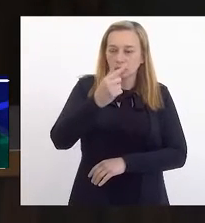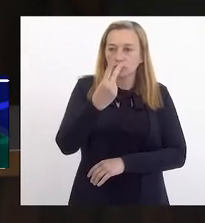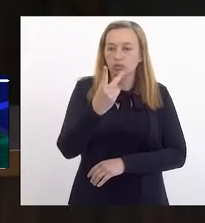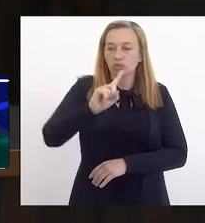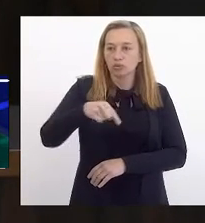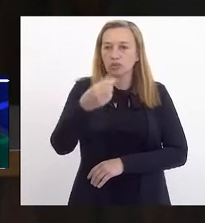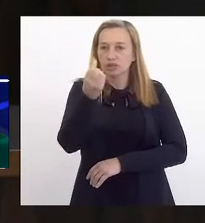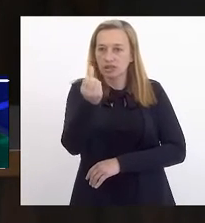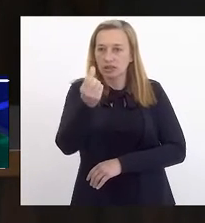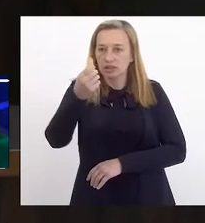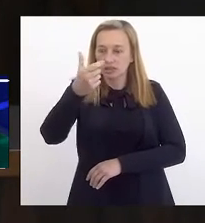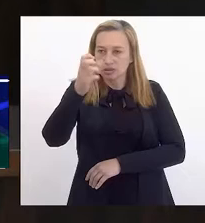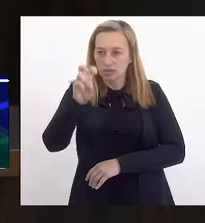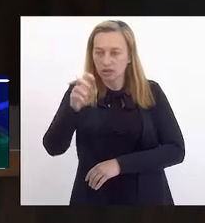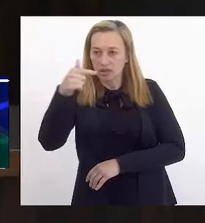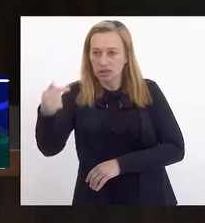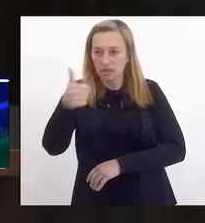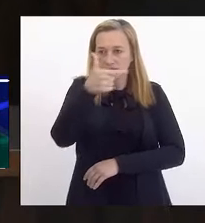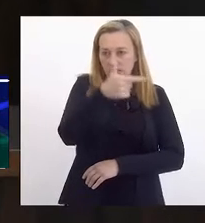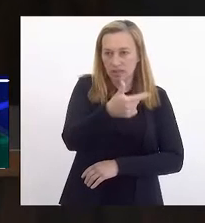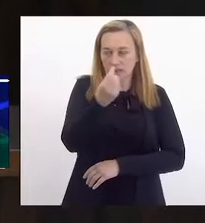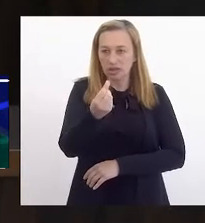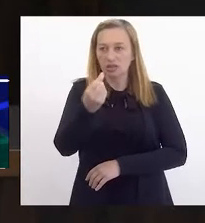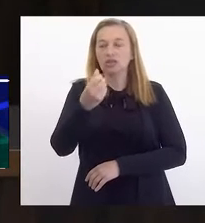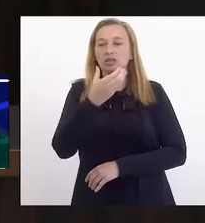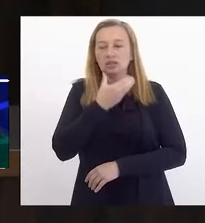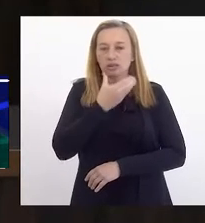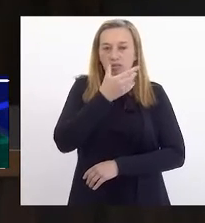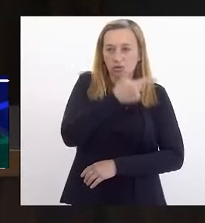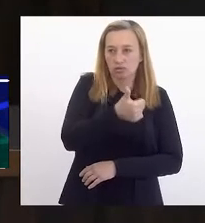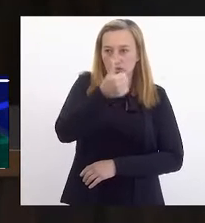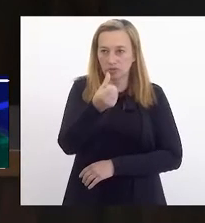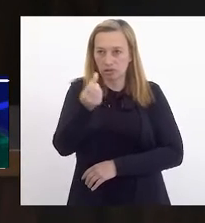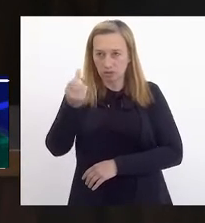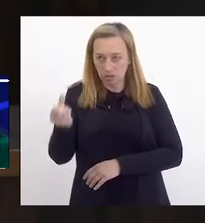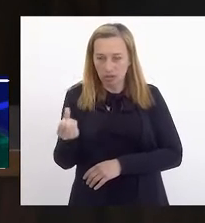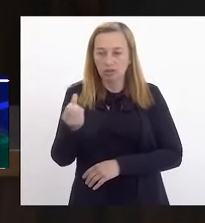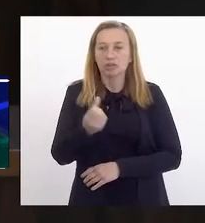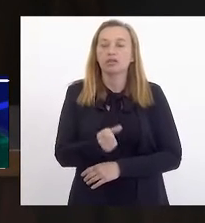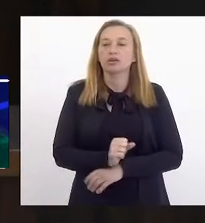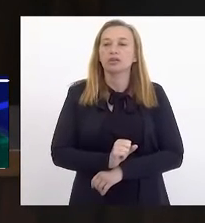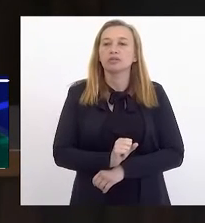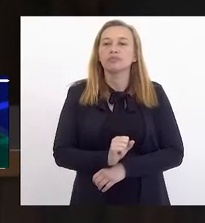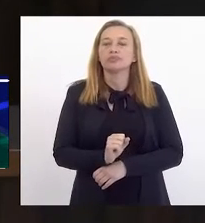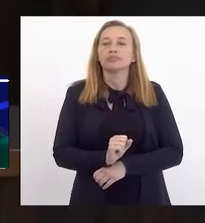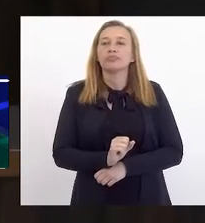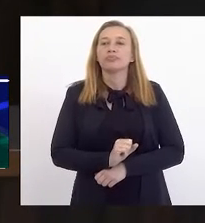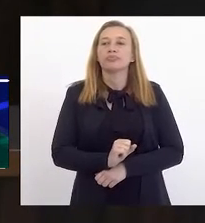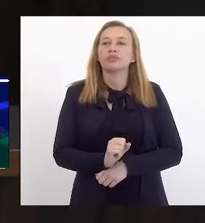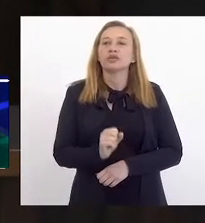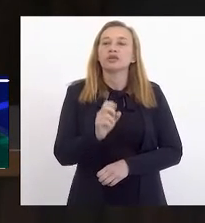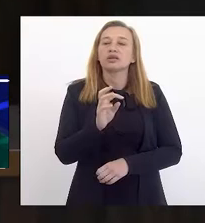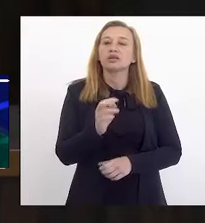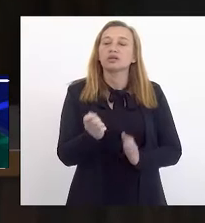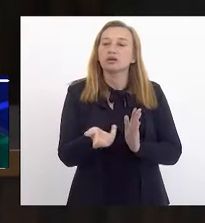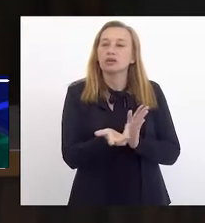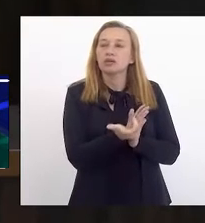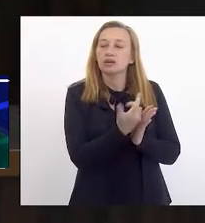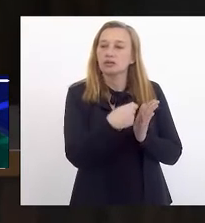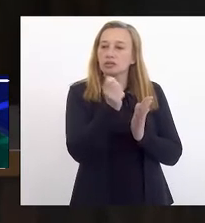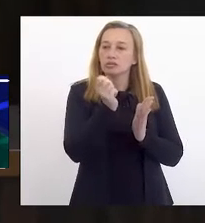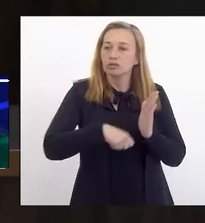2.657, de 26 de dezembro de 1996, para instituir o regime especial de tributação